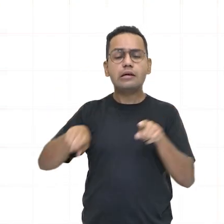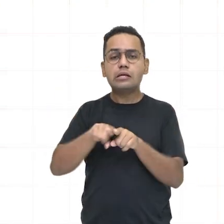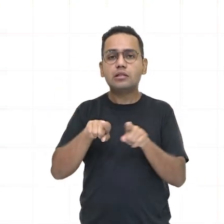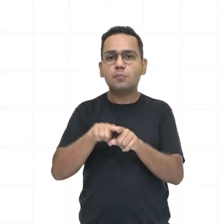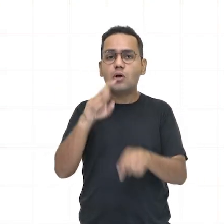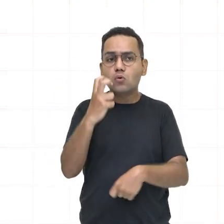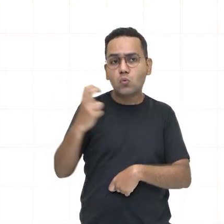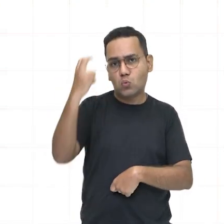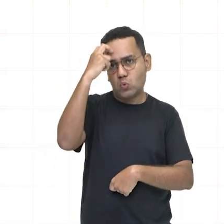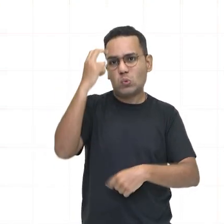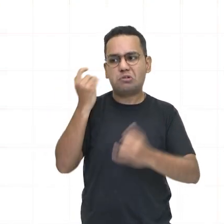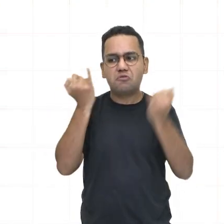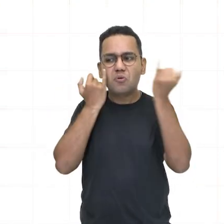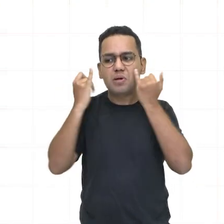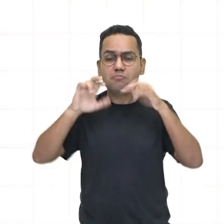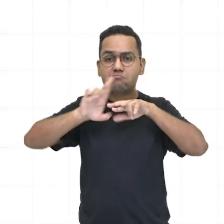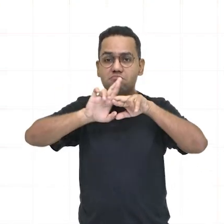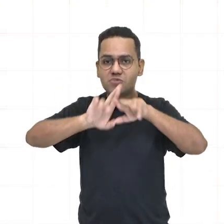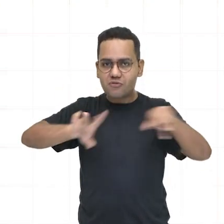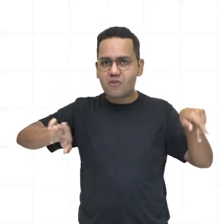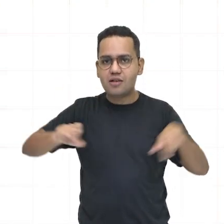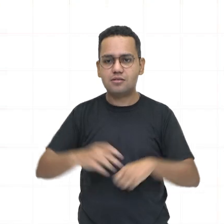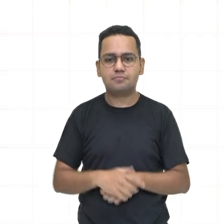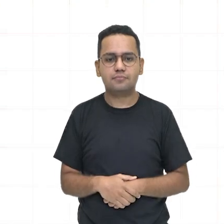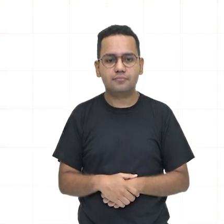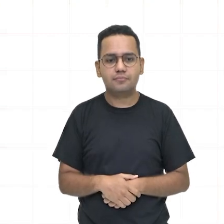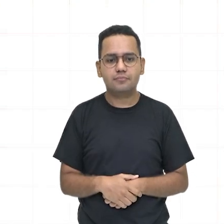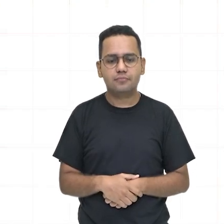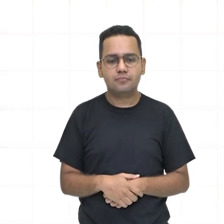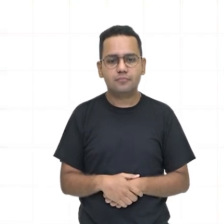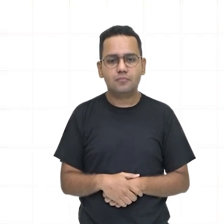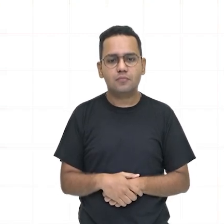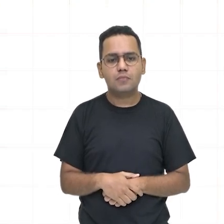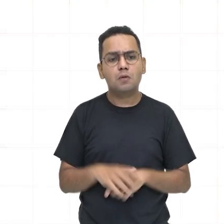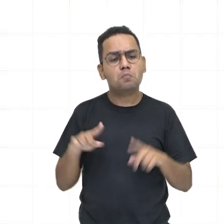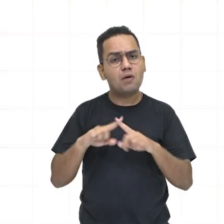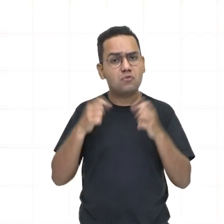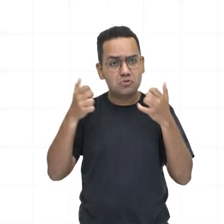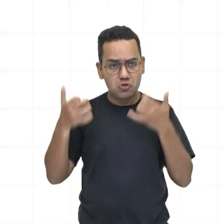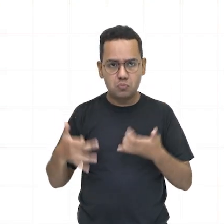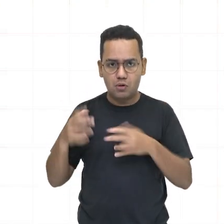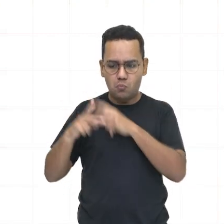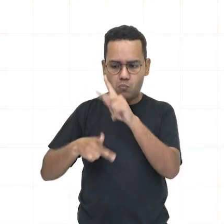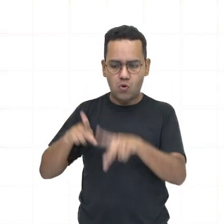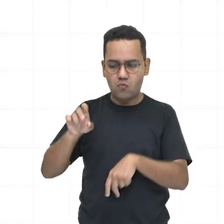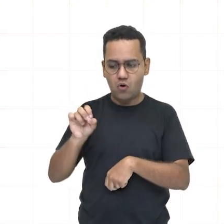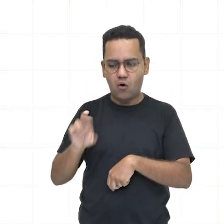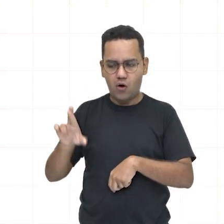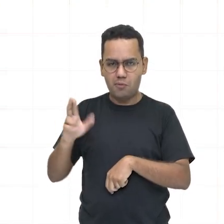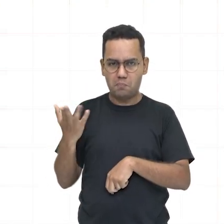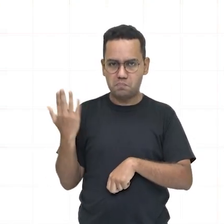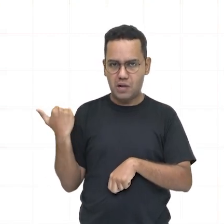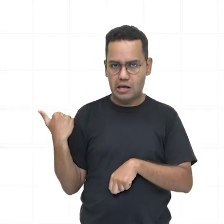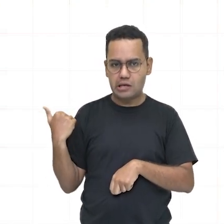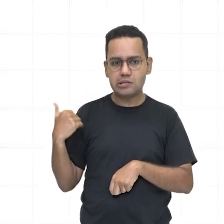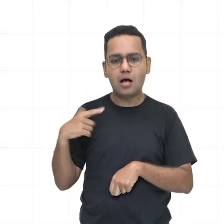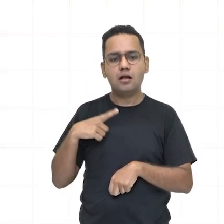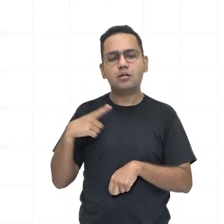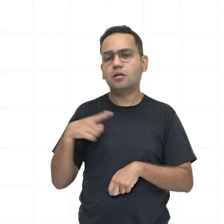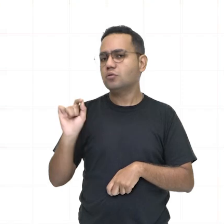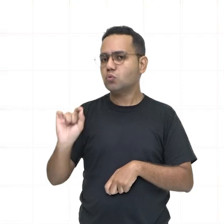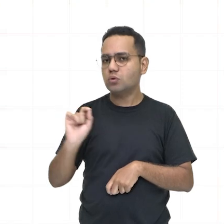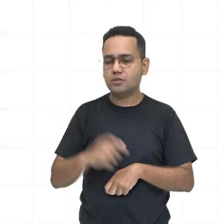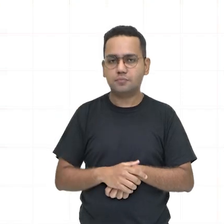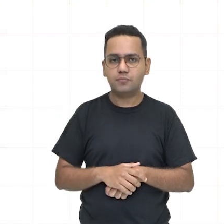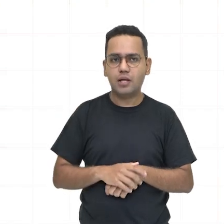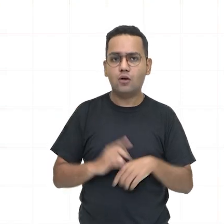de dúvida, quando a gente fala sobre as civilizações orientais, a gente está falando aí, inclusive, de alguns escritos